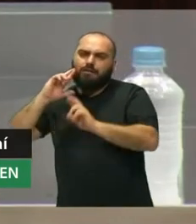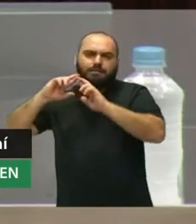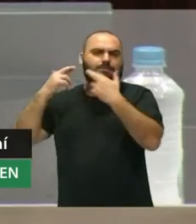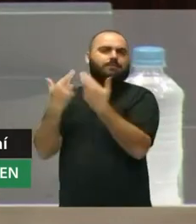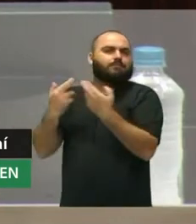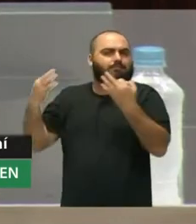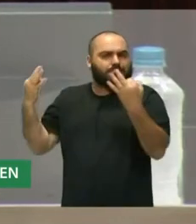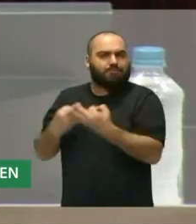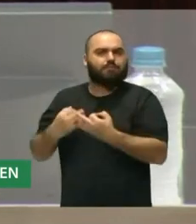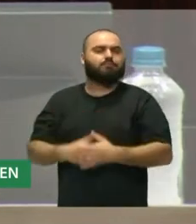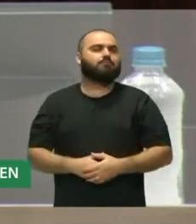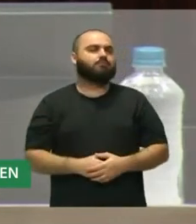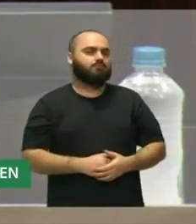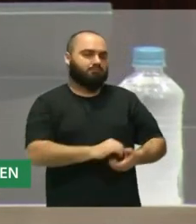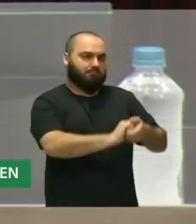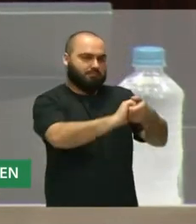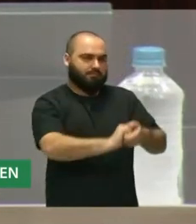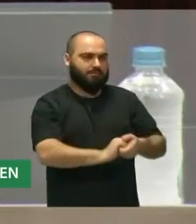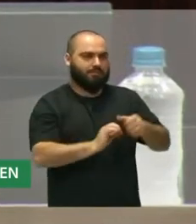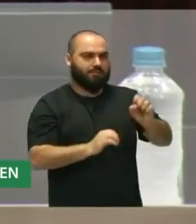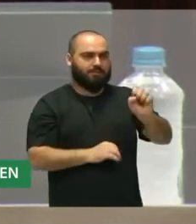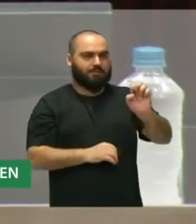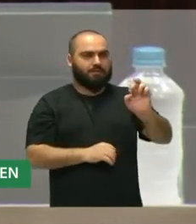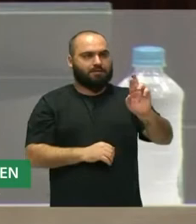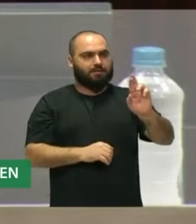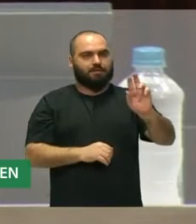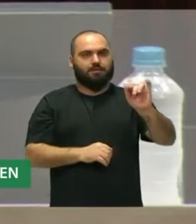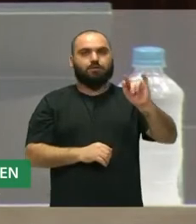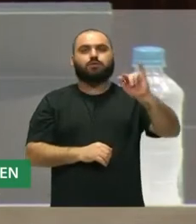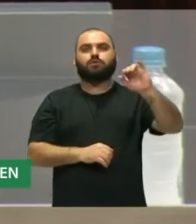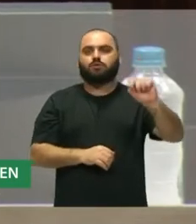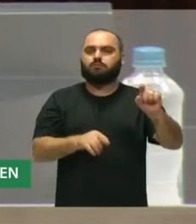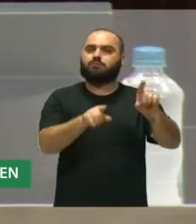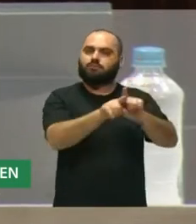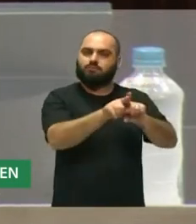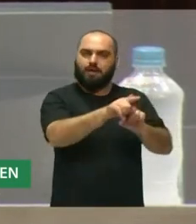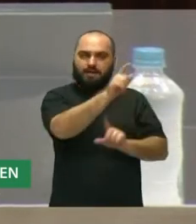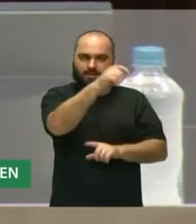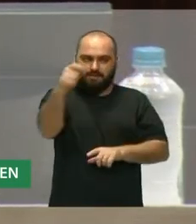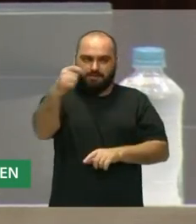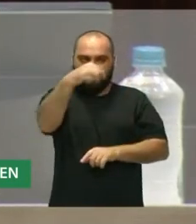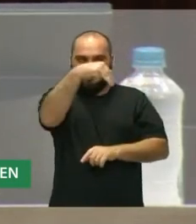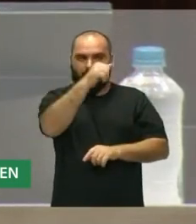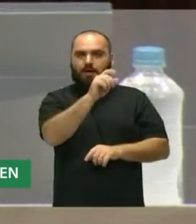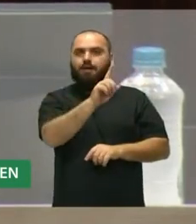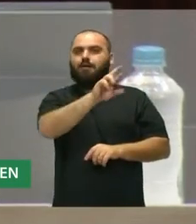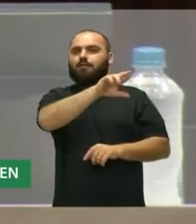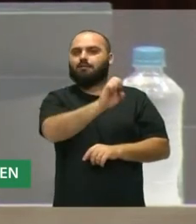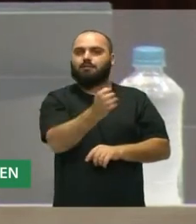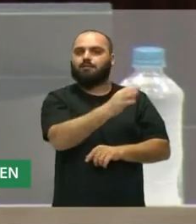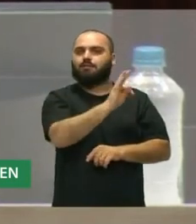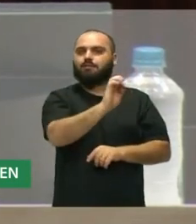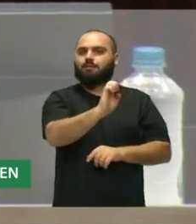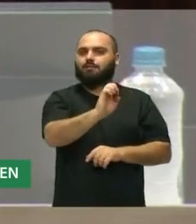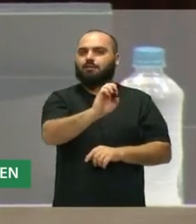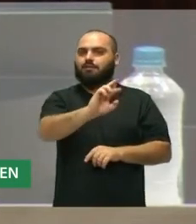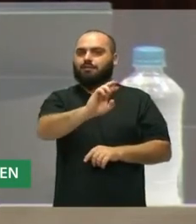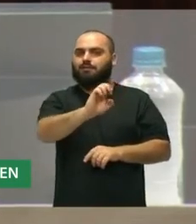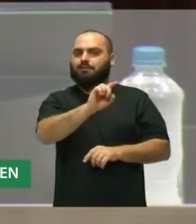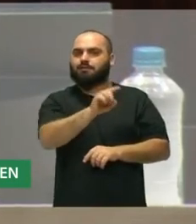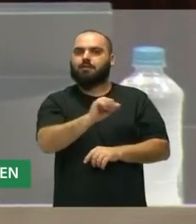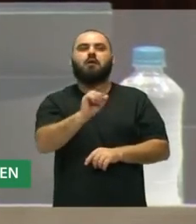o Sérgio Werner também aqui, que se faz presente, da Associação Madre Teresa, que faz um belíssimo trabalho